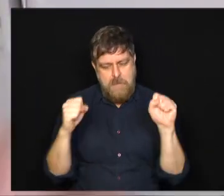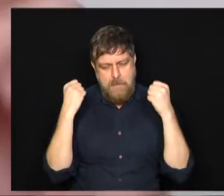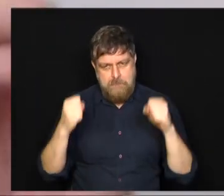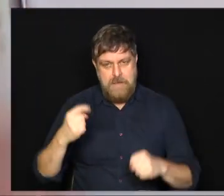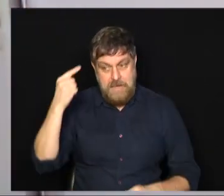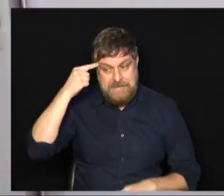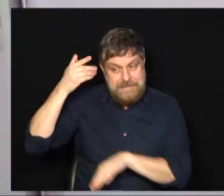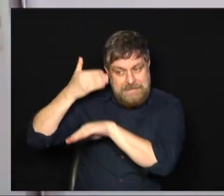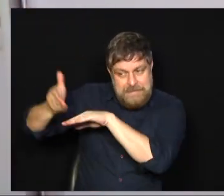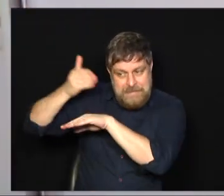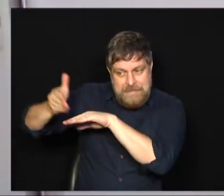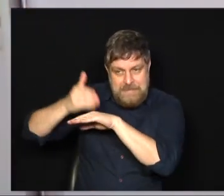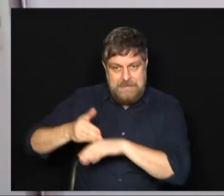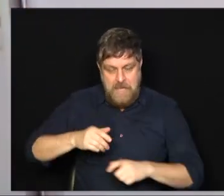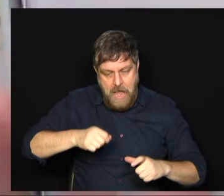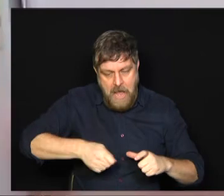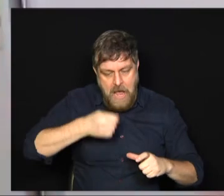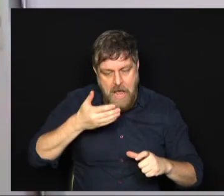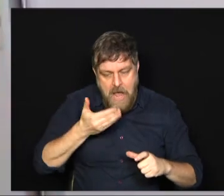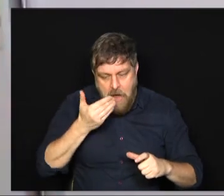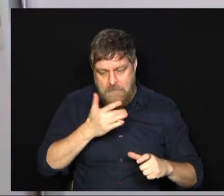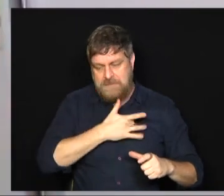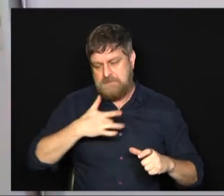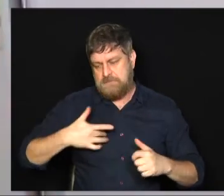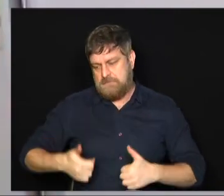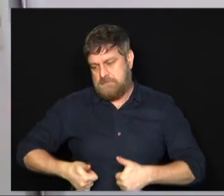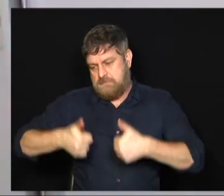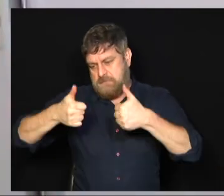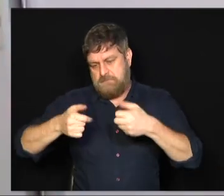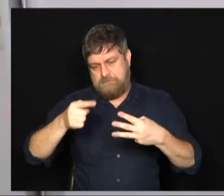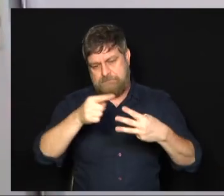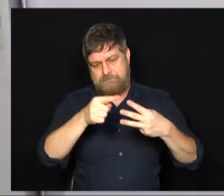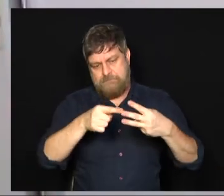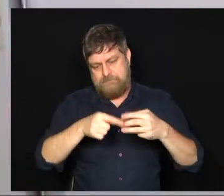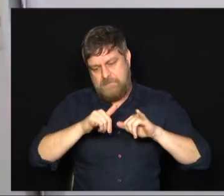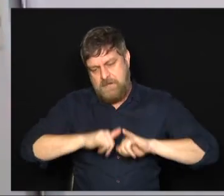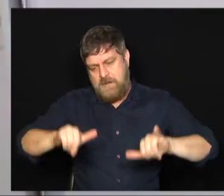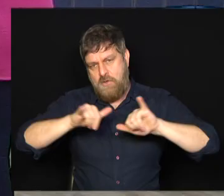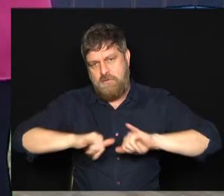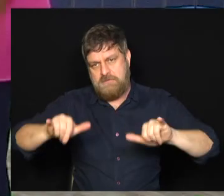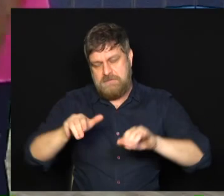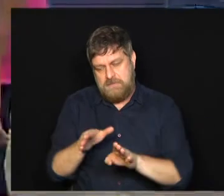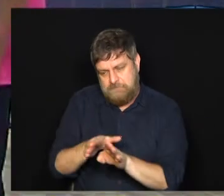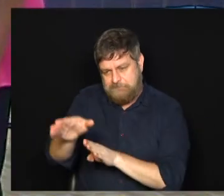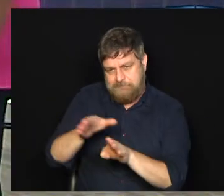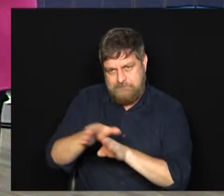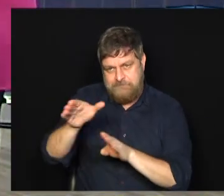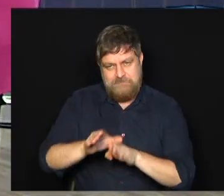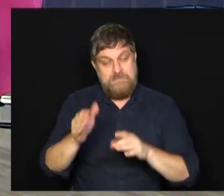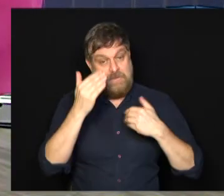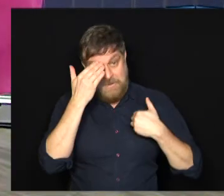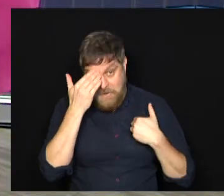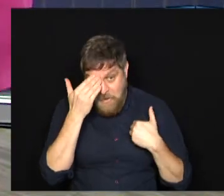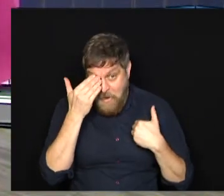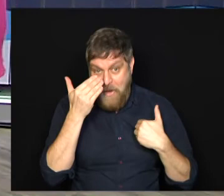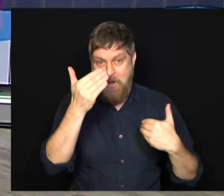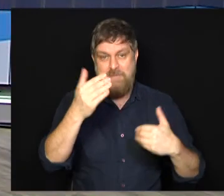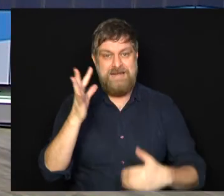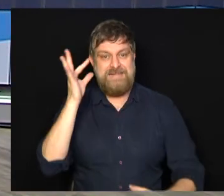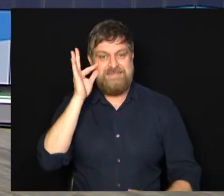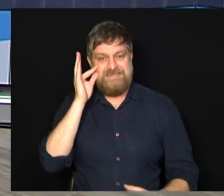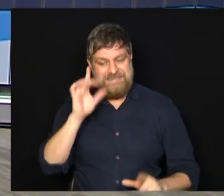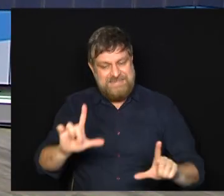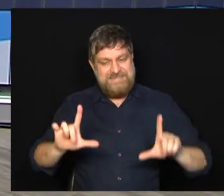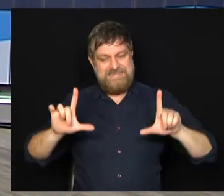intelectual e uma dieta saudável. Eu acho que esses são os dois principais pontos que eu gostaria de levantar. Recado dado, muito obrigado pela sua presença aqui,